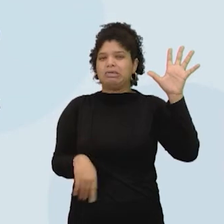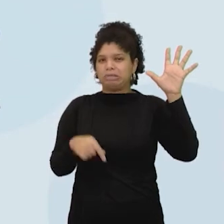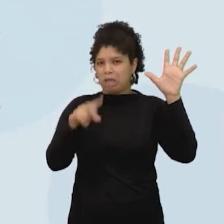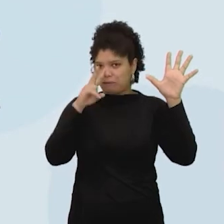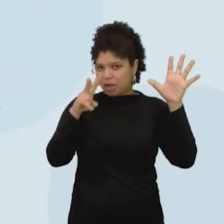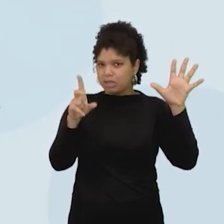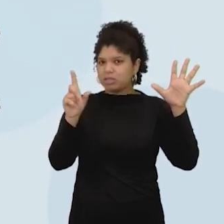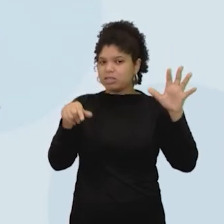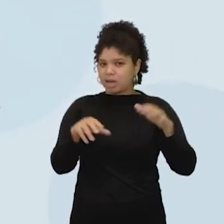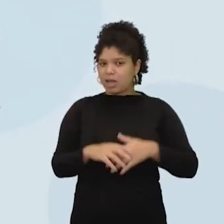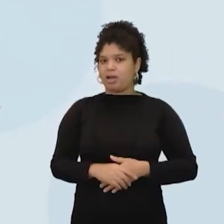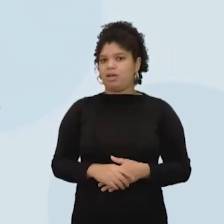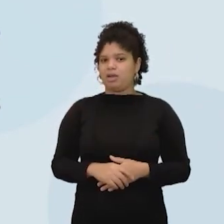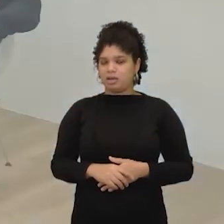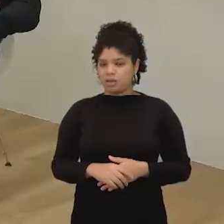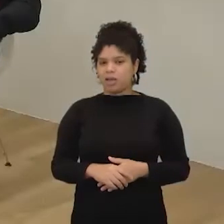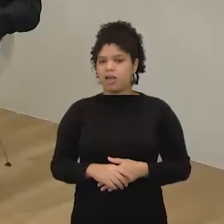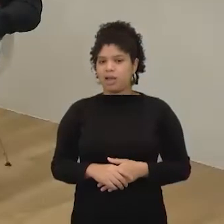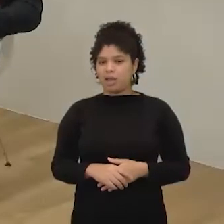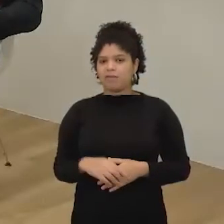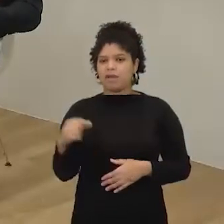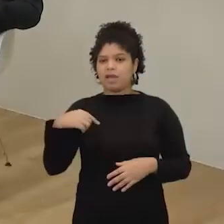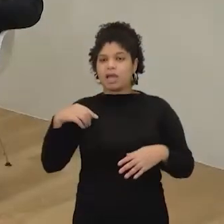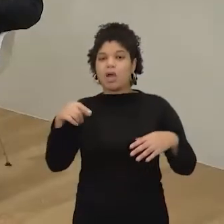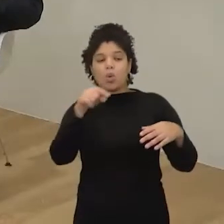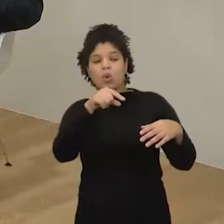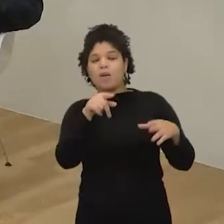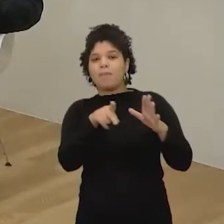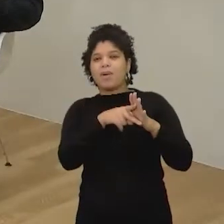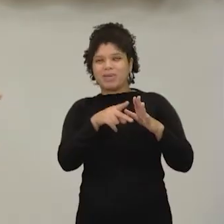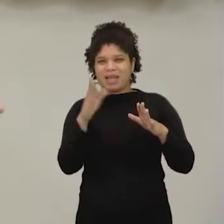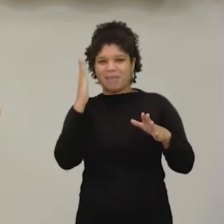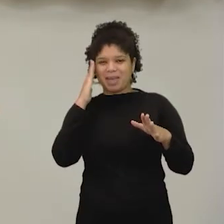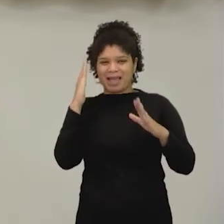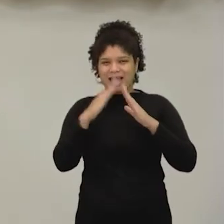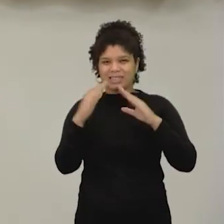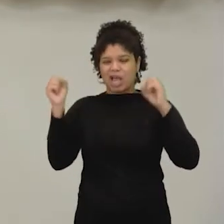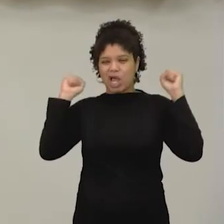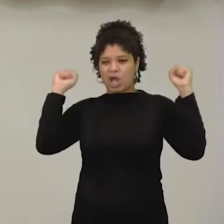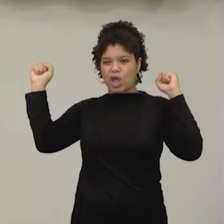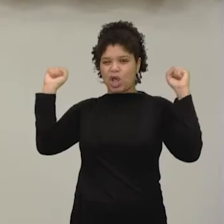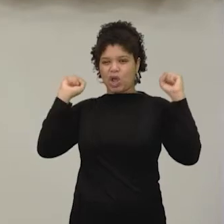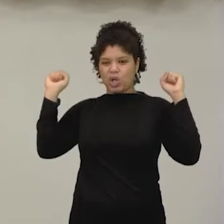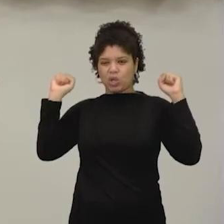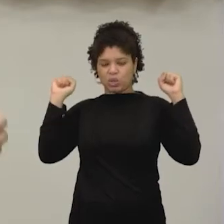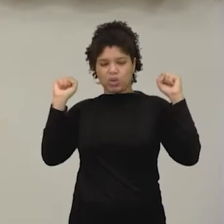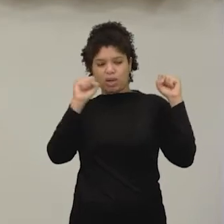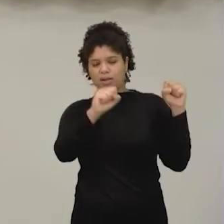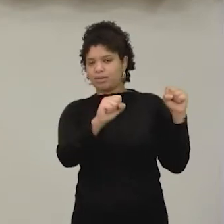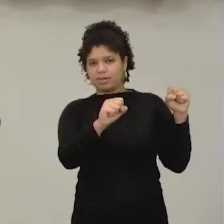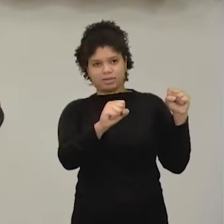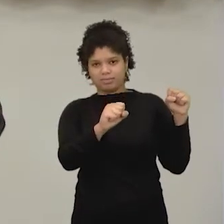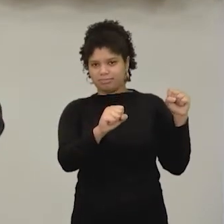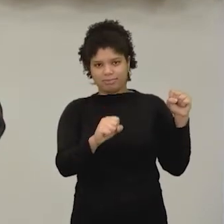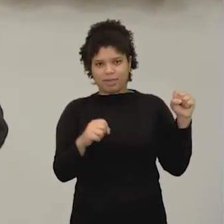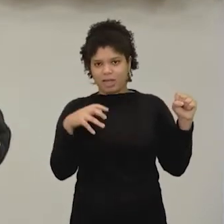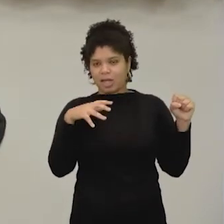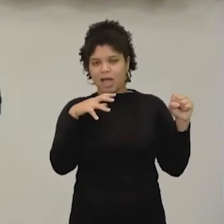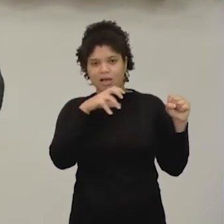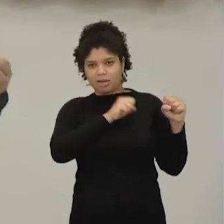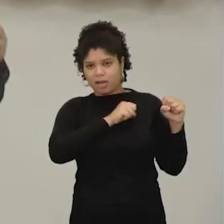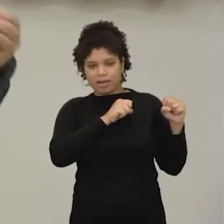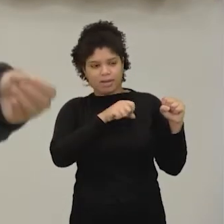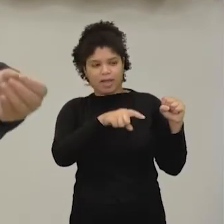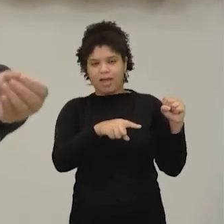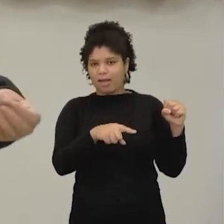difícil. Nem a toalha tá secando mais. Então, a ideia de baixa umidade e temperatura é secar mesmo o sal.